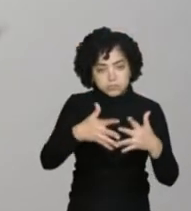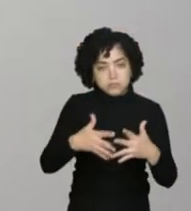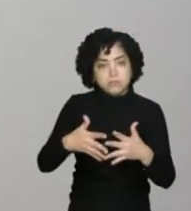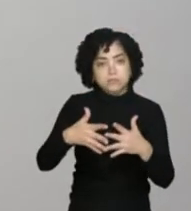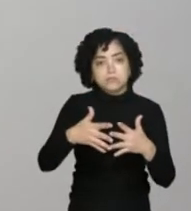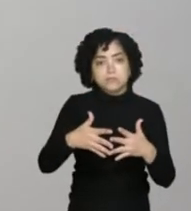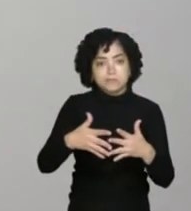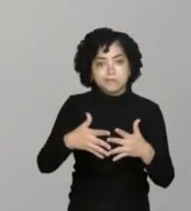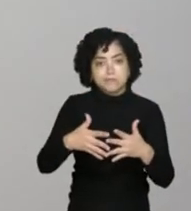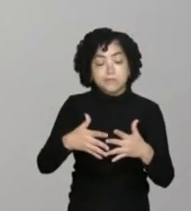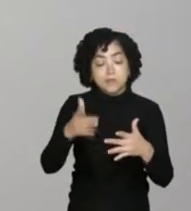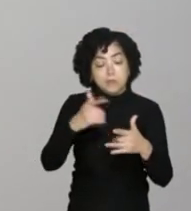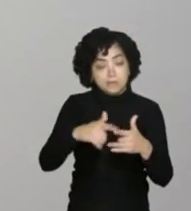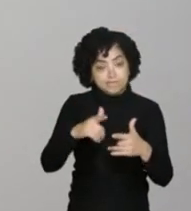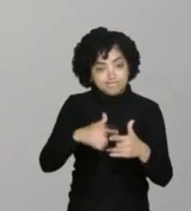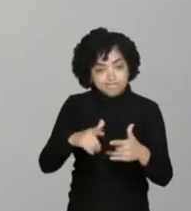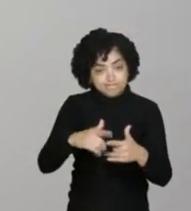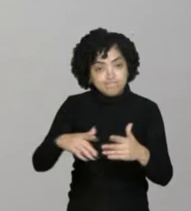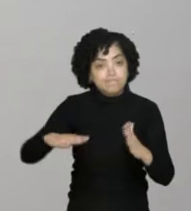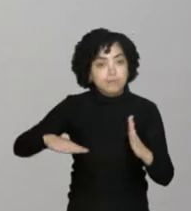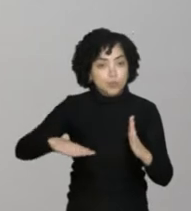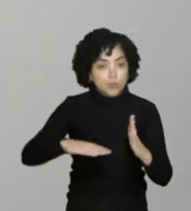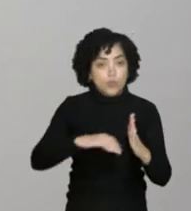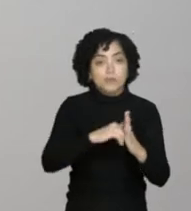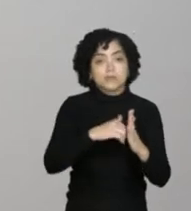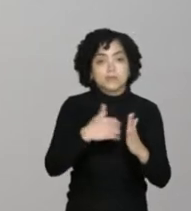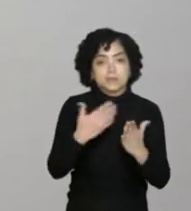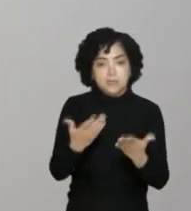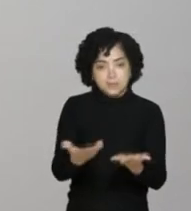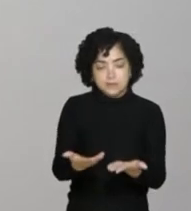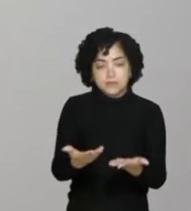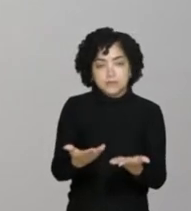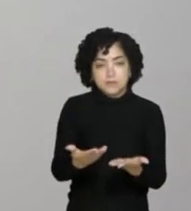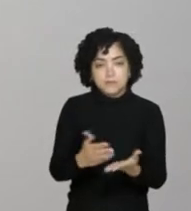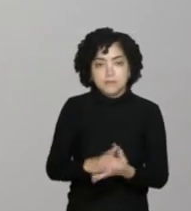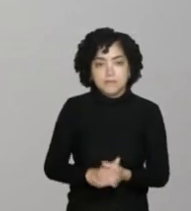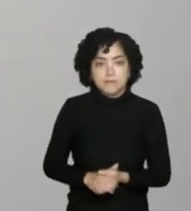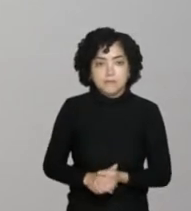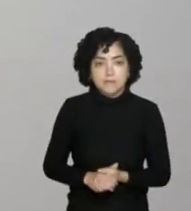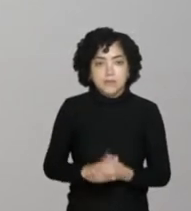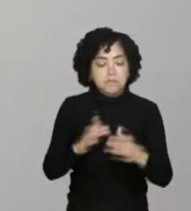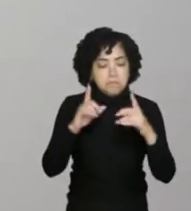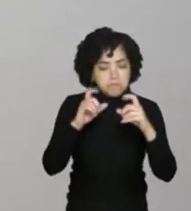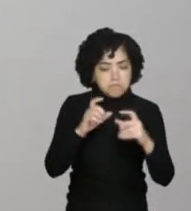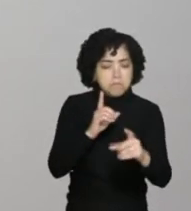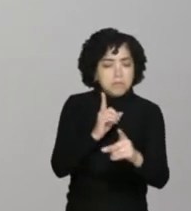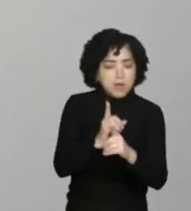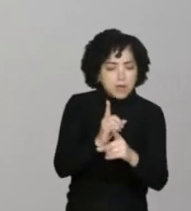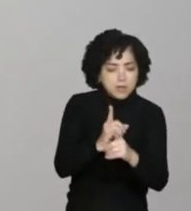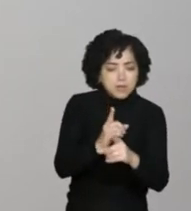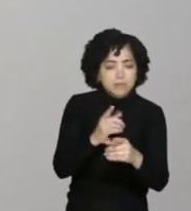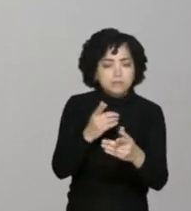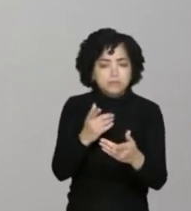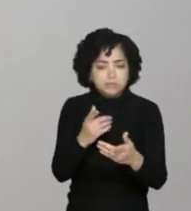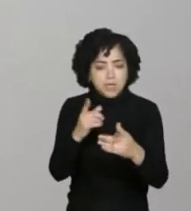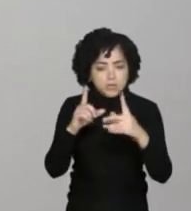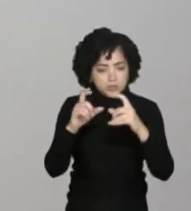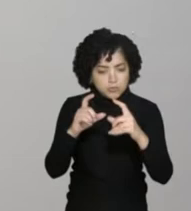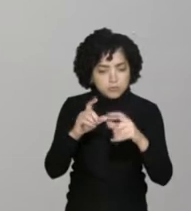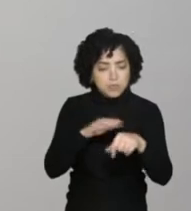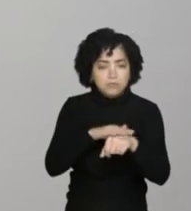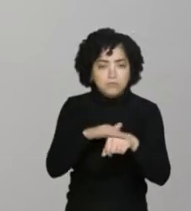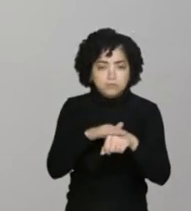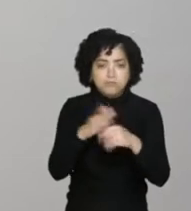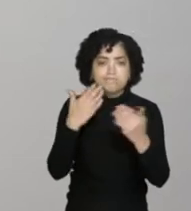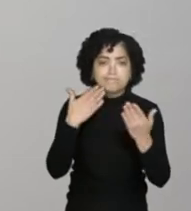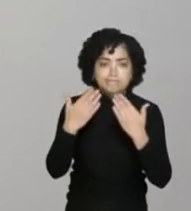passar um carro do lado. Isso já era na boca da noite, parei, até fiz umas fotos, e comecei a conversar, e o povo está